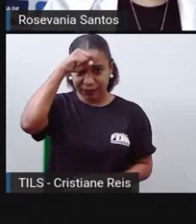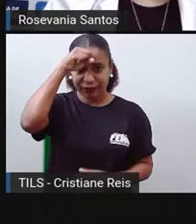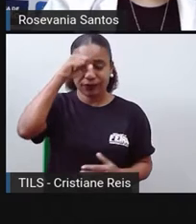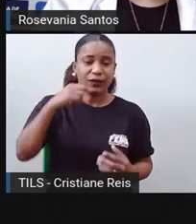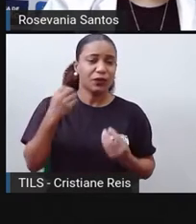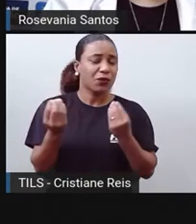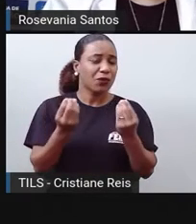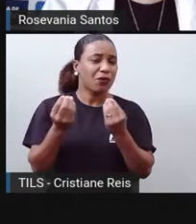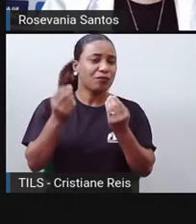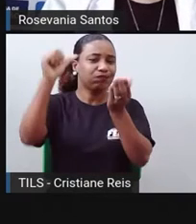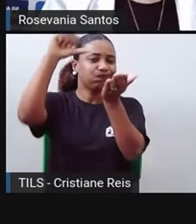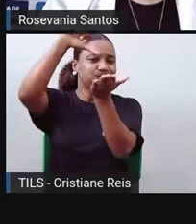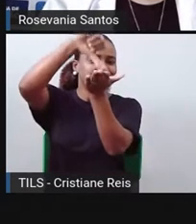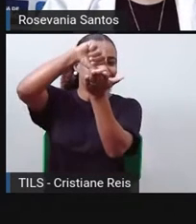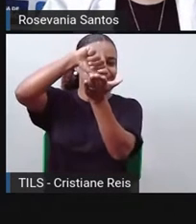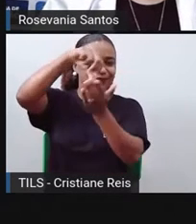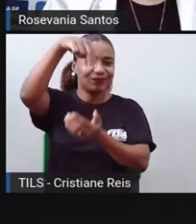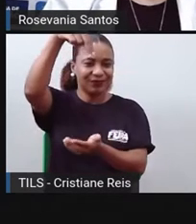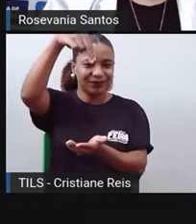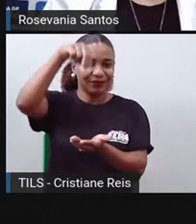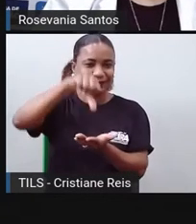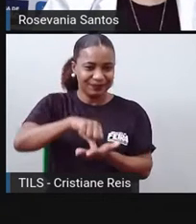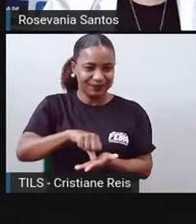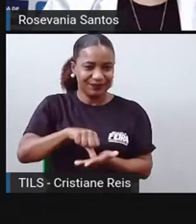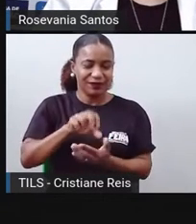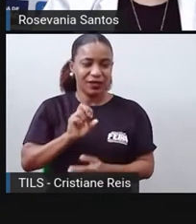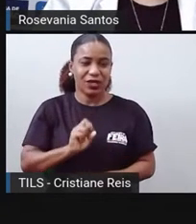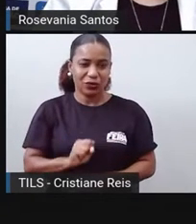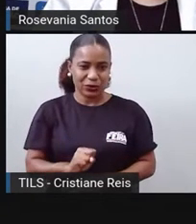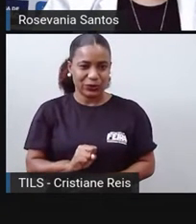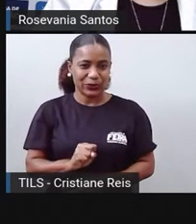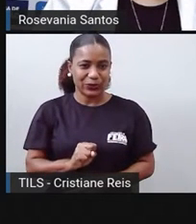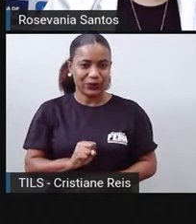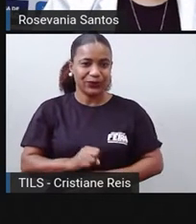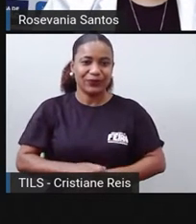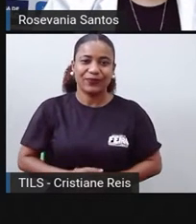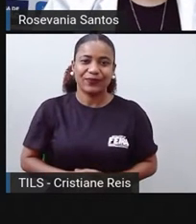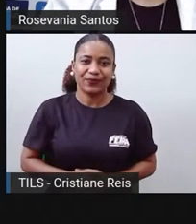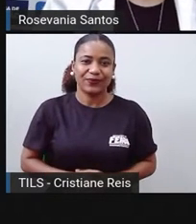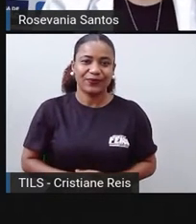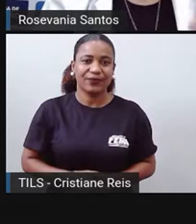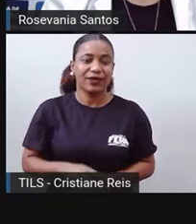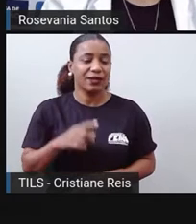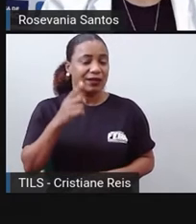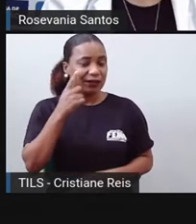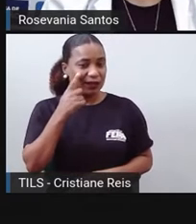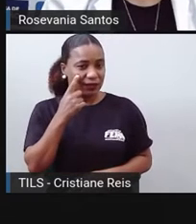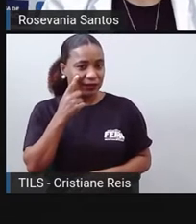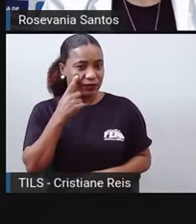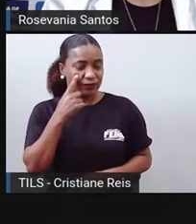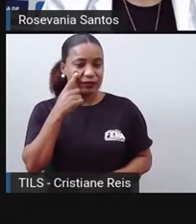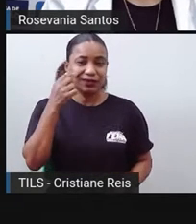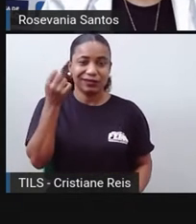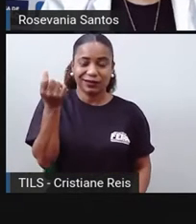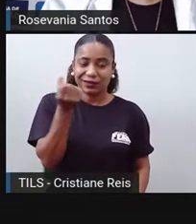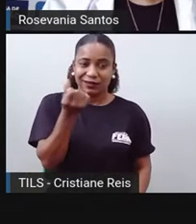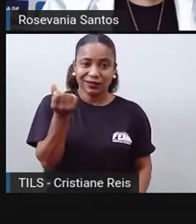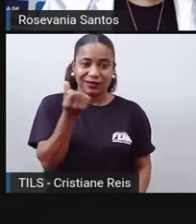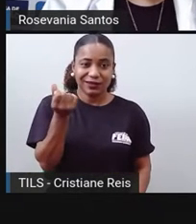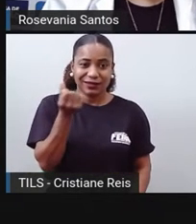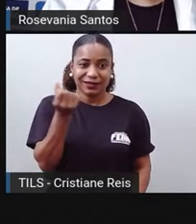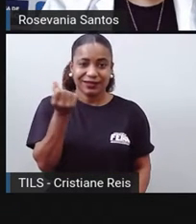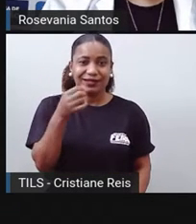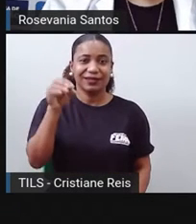né? As zonas polares, elas se caracterizam por ir a partir dos 66 graus norte